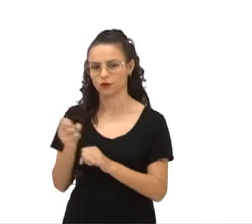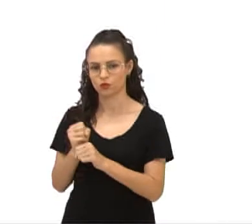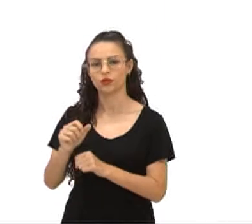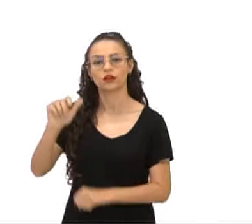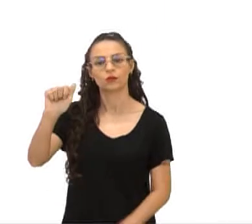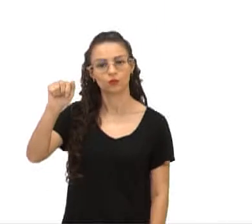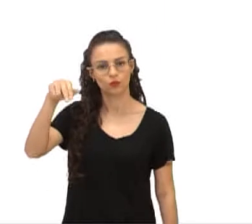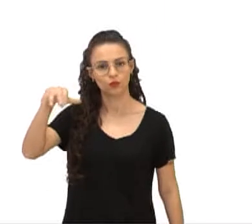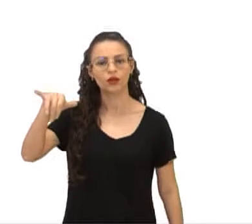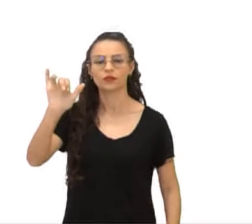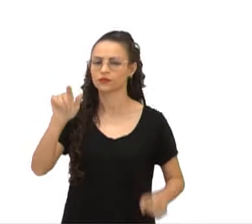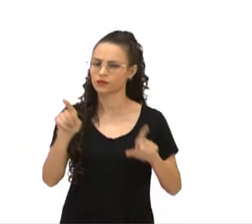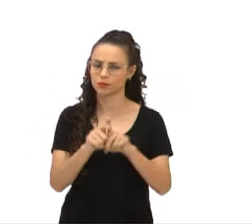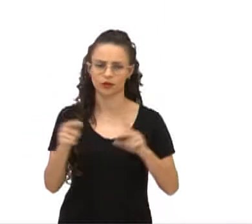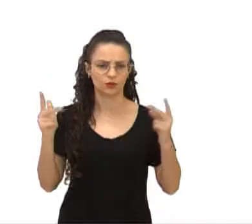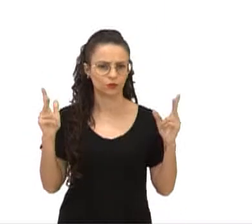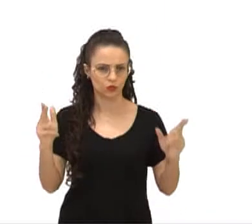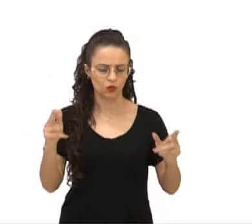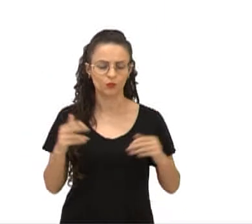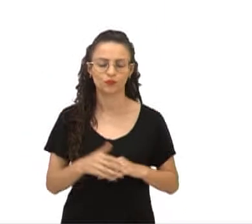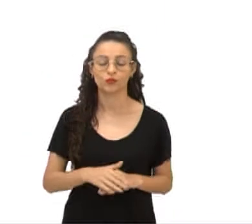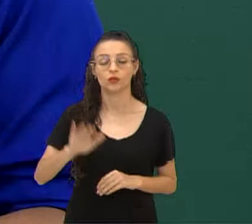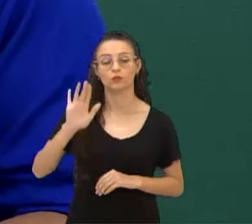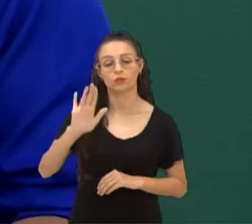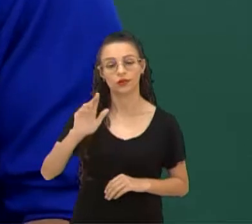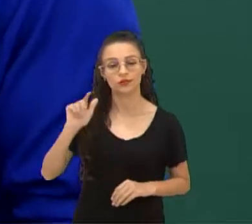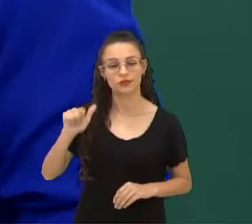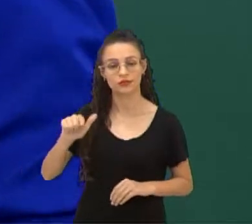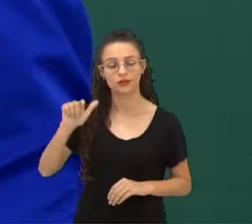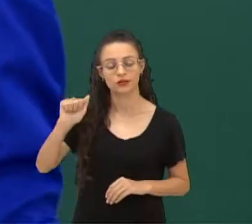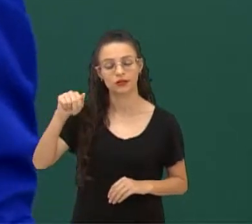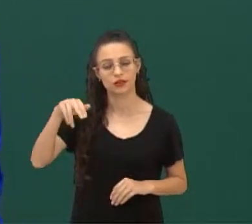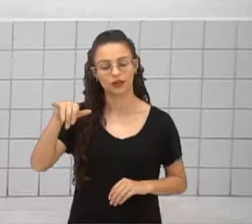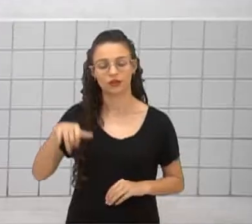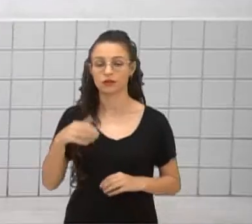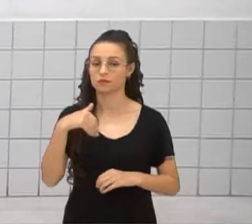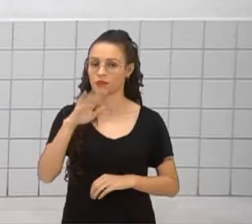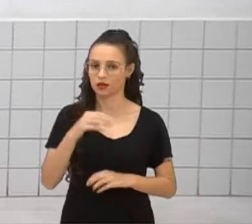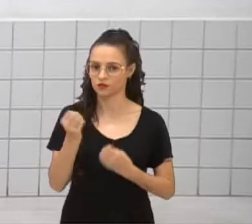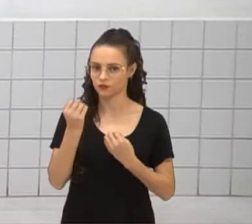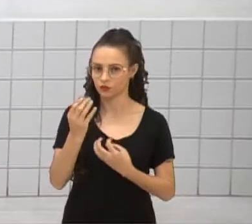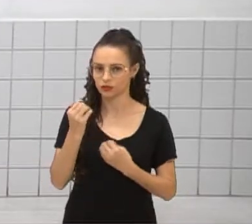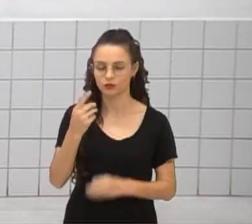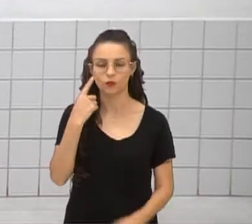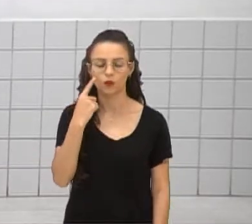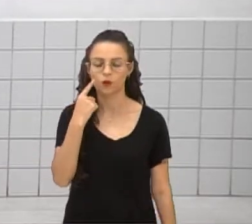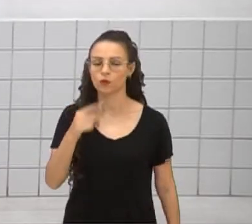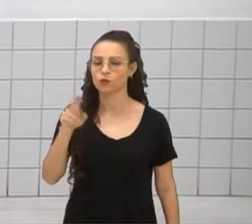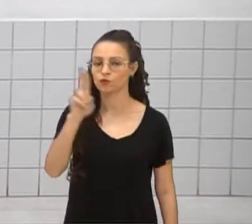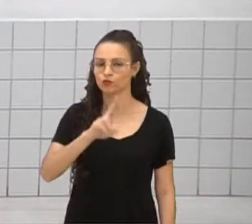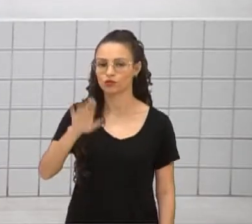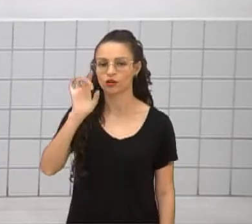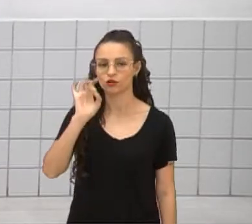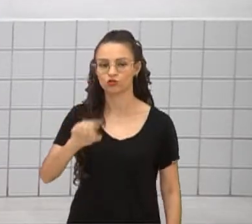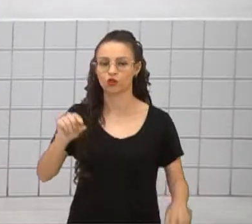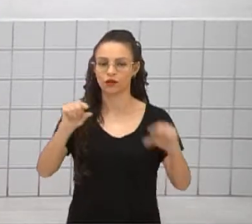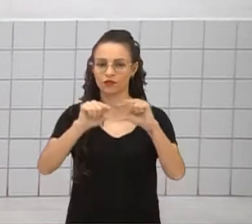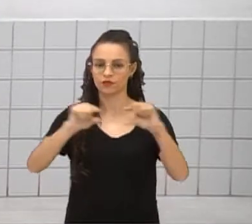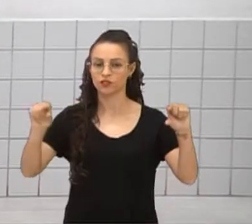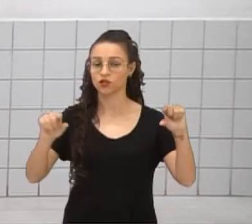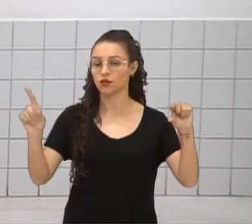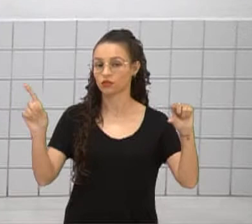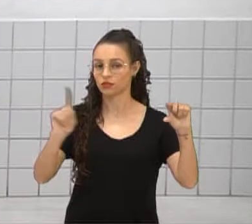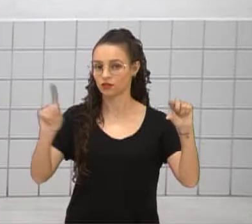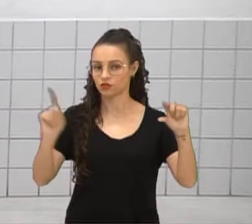também ele vai acontecer vai acontecer a mesma coisa só que aqui vai ter uma informação a mais Observe é usado apenas em sentenças